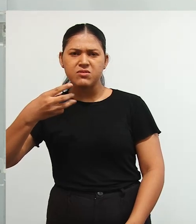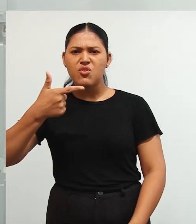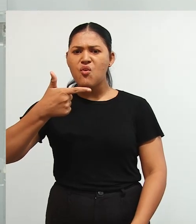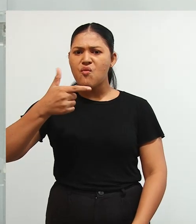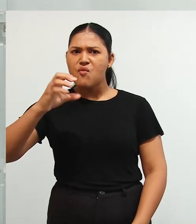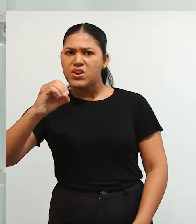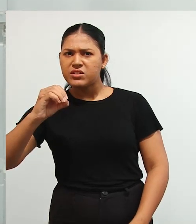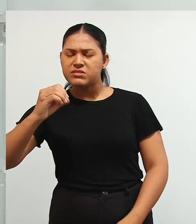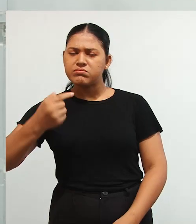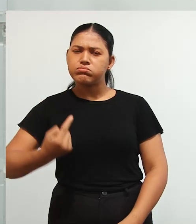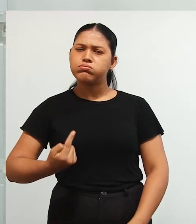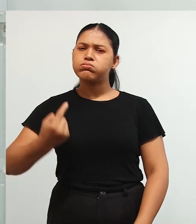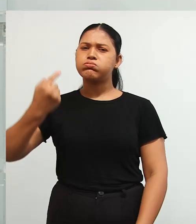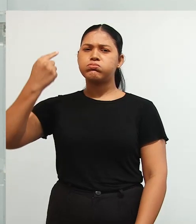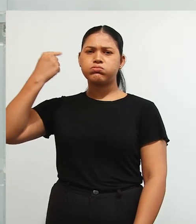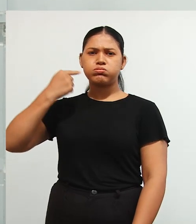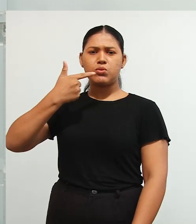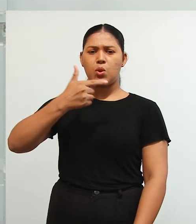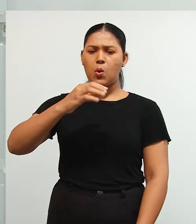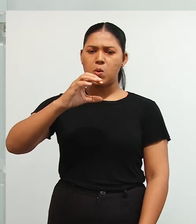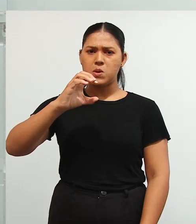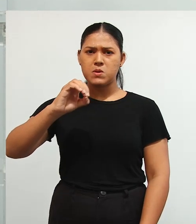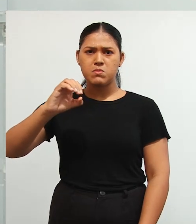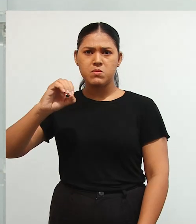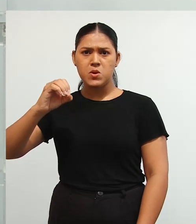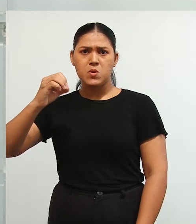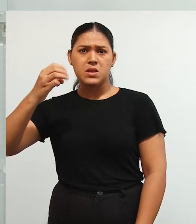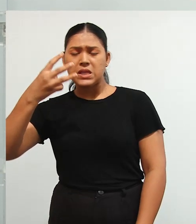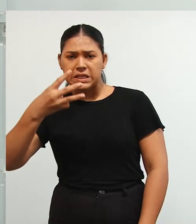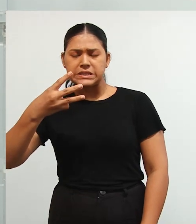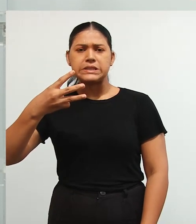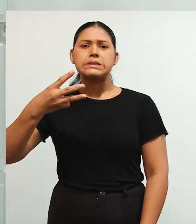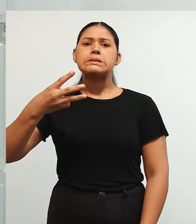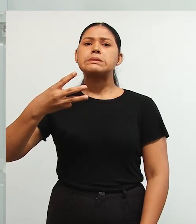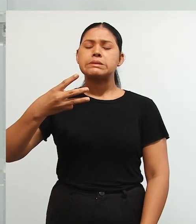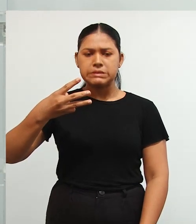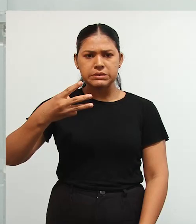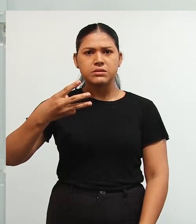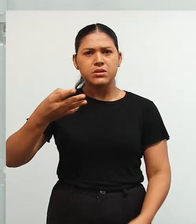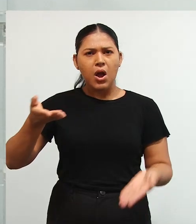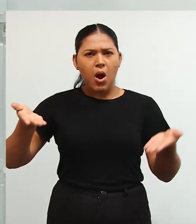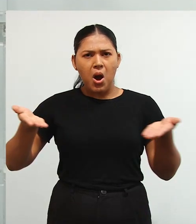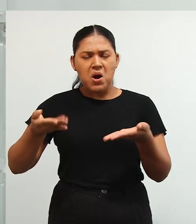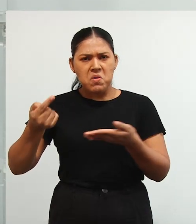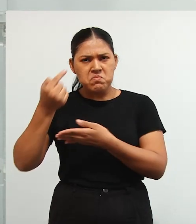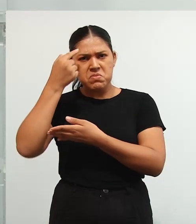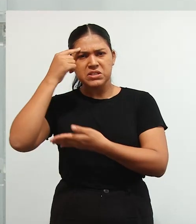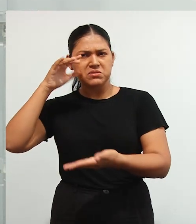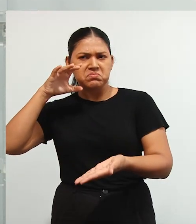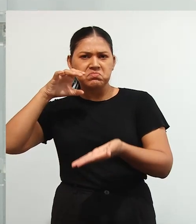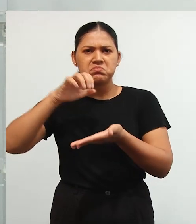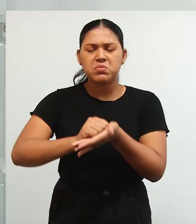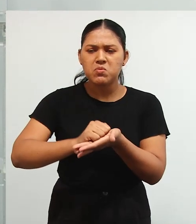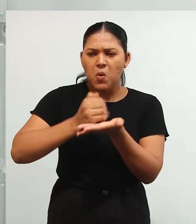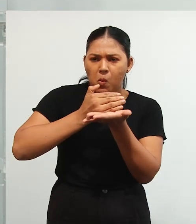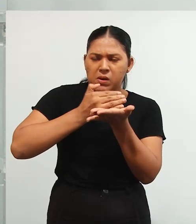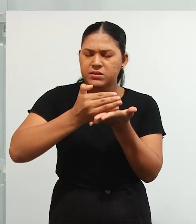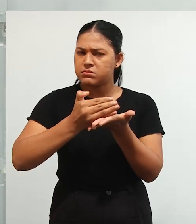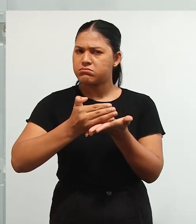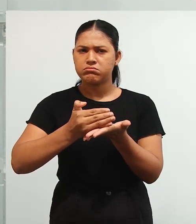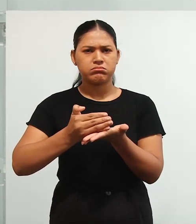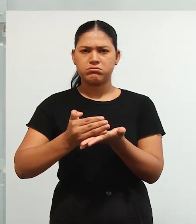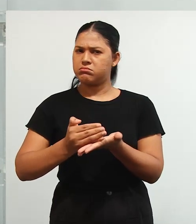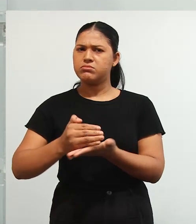a alteração desta lei, ainda se fala em implementação, como se não tivéssemos marcos legais